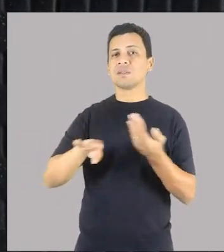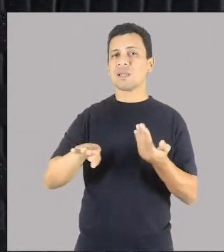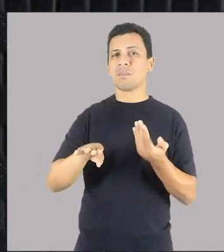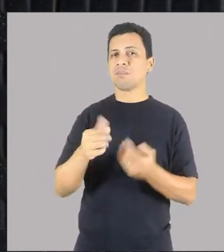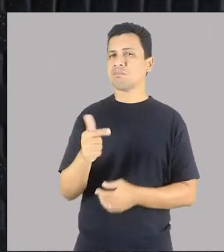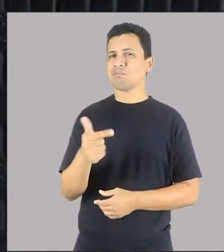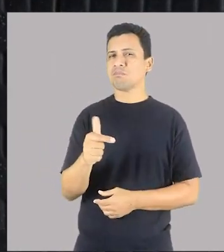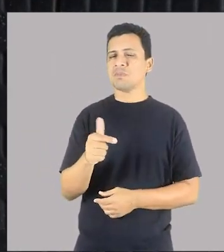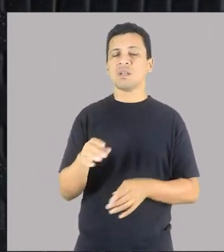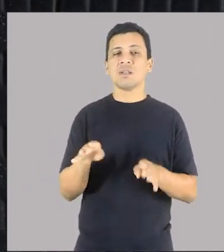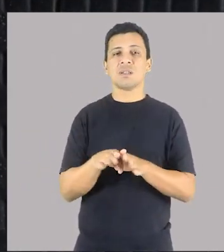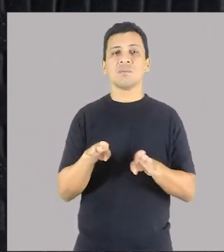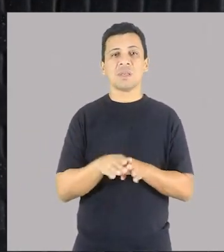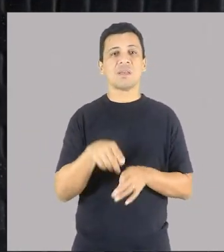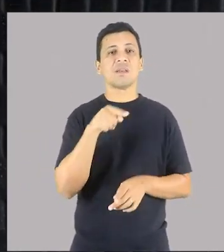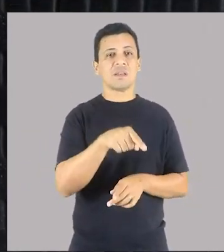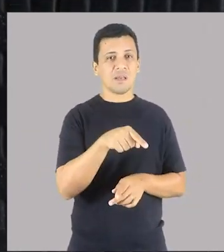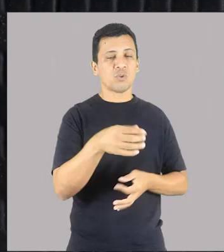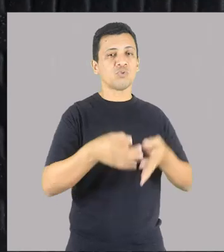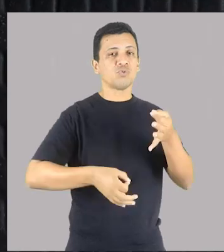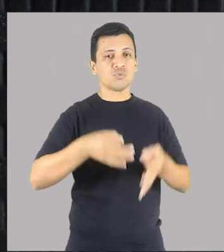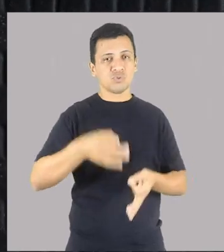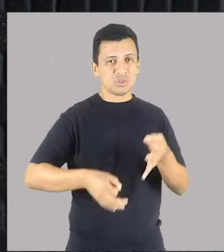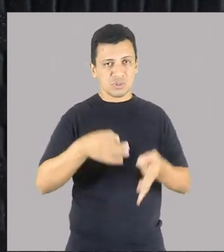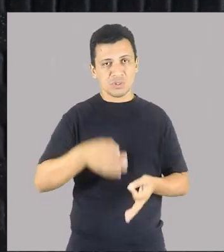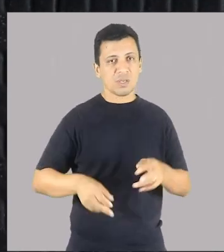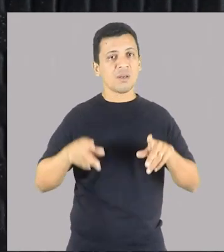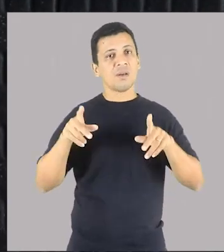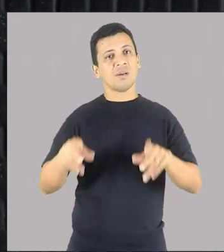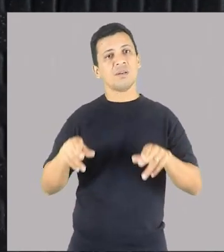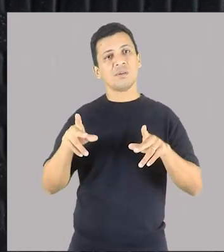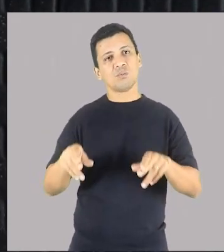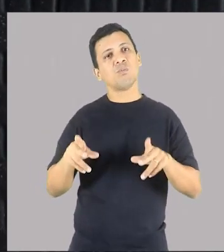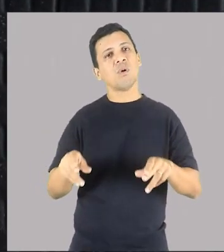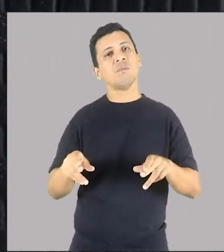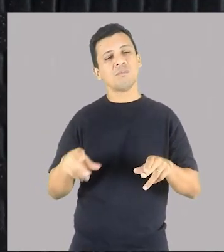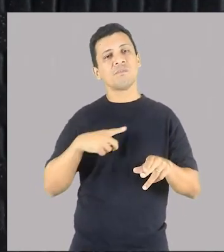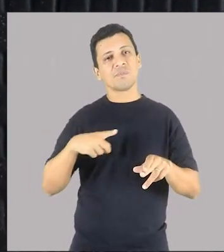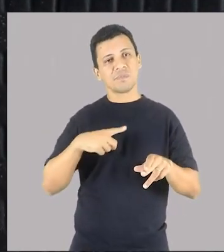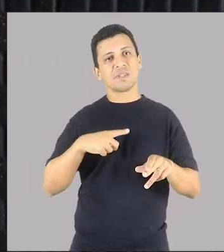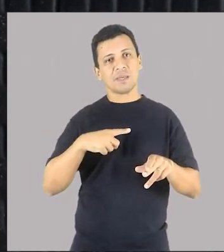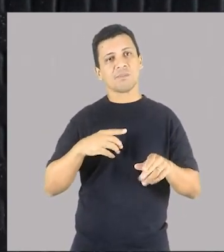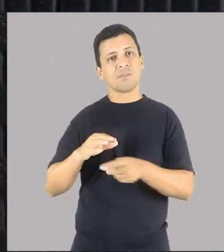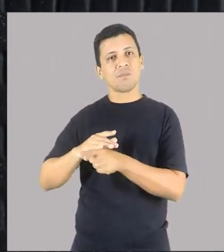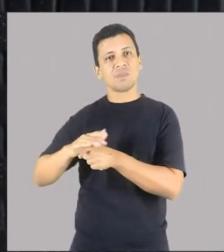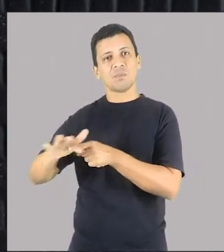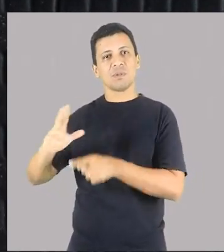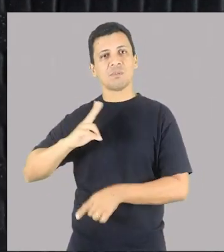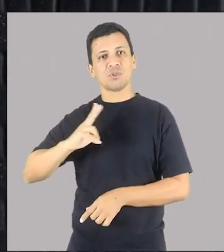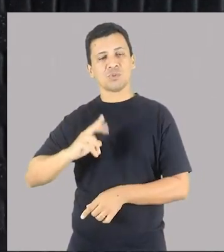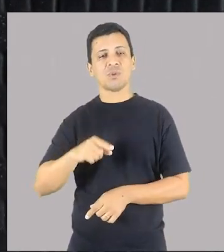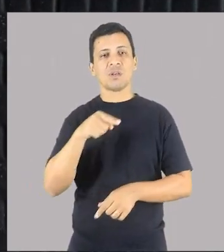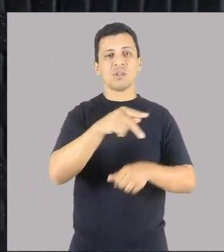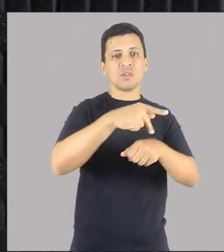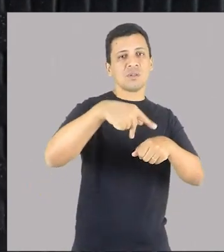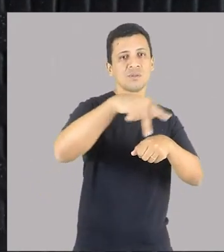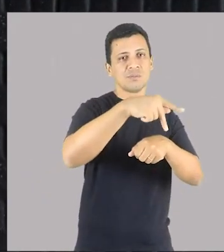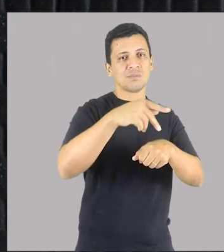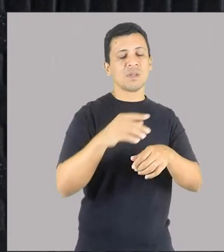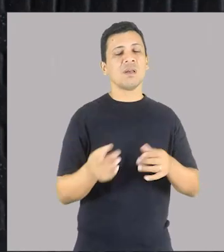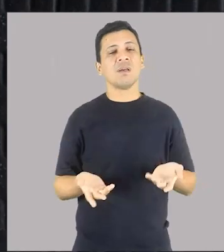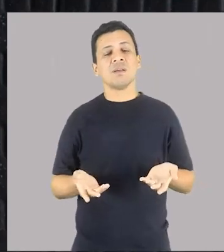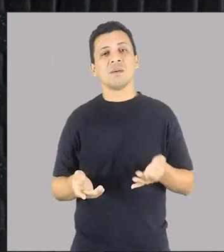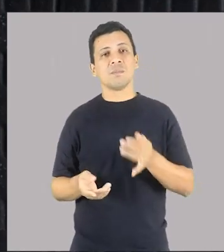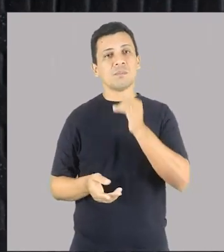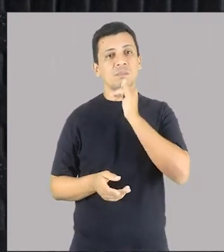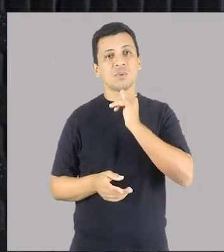parte, ele vai ser julgado pelo mesmo judiciário que julga as demandas dos particulares, certo? Como